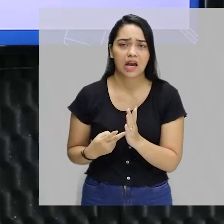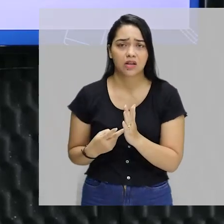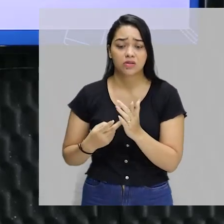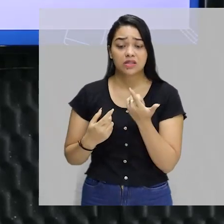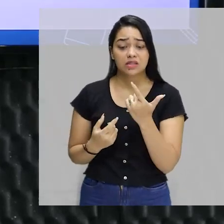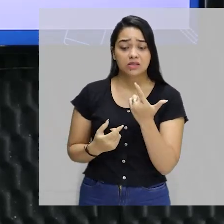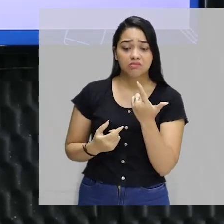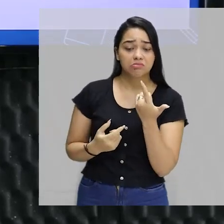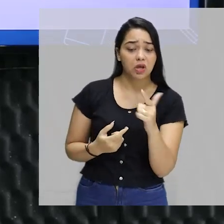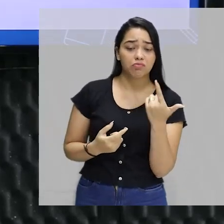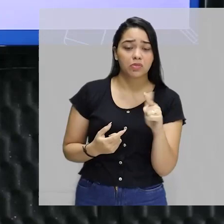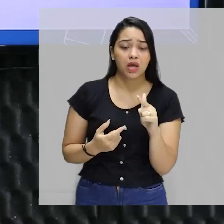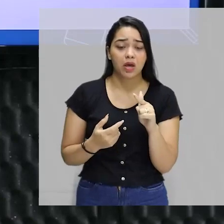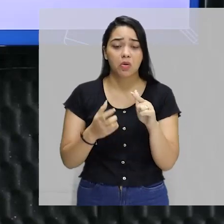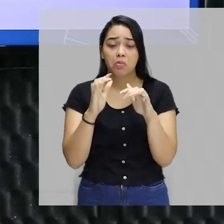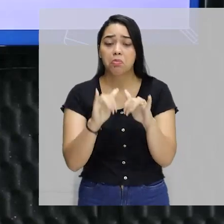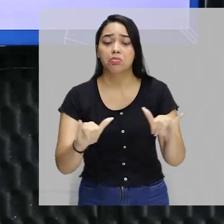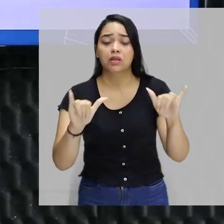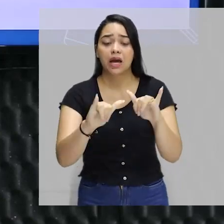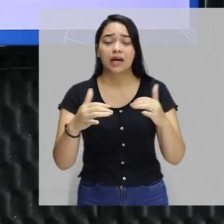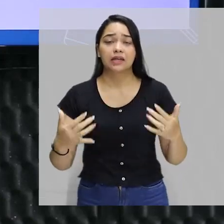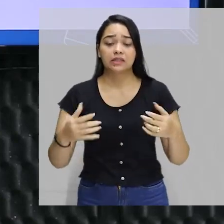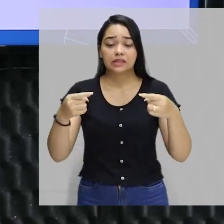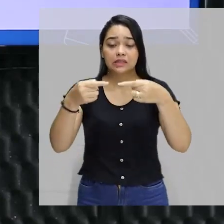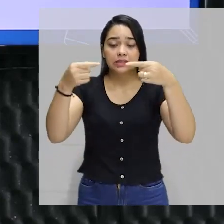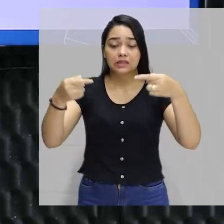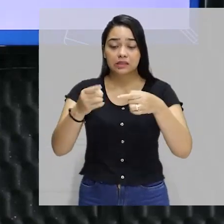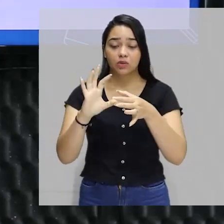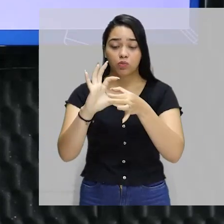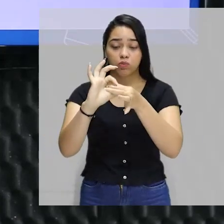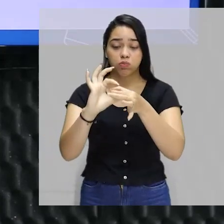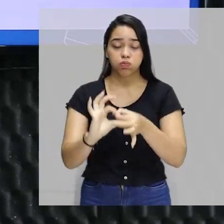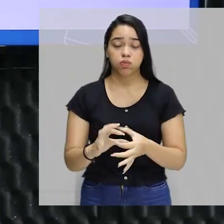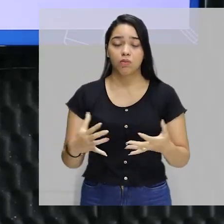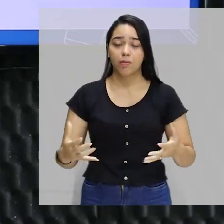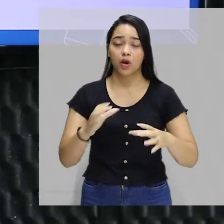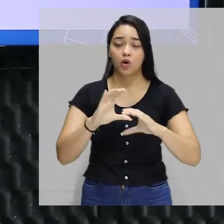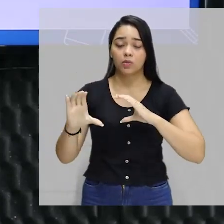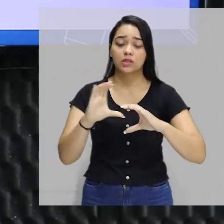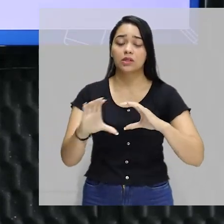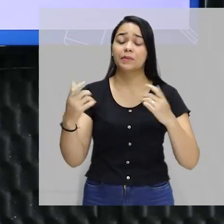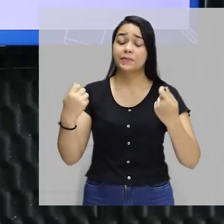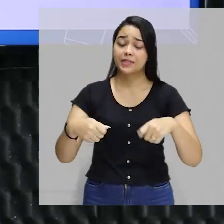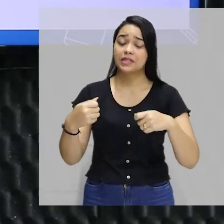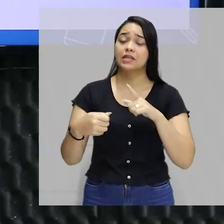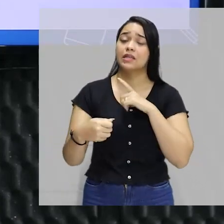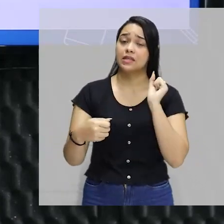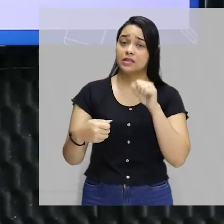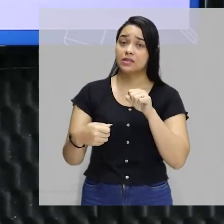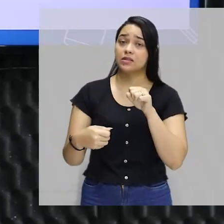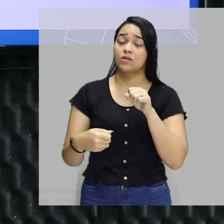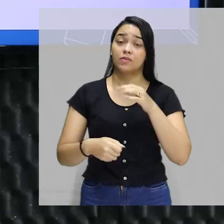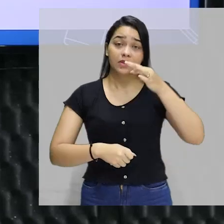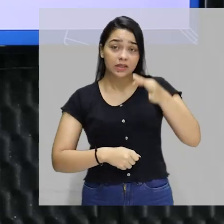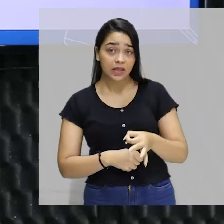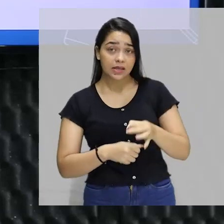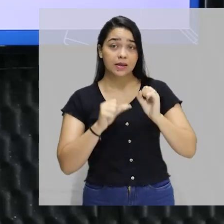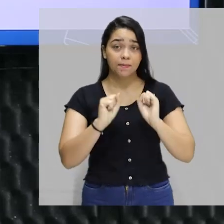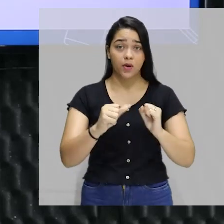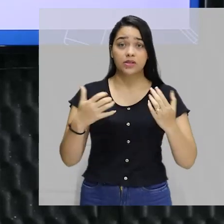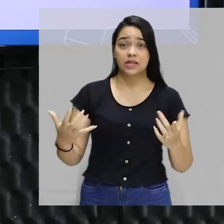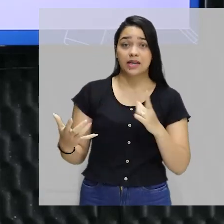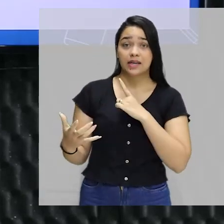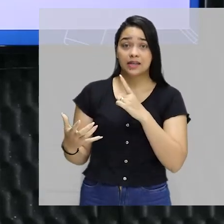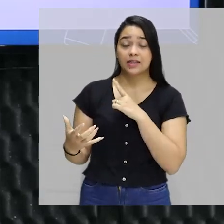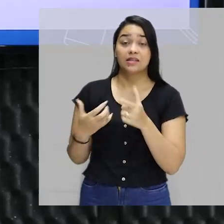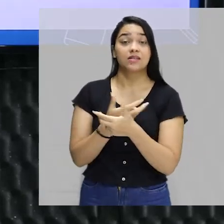uma mensagem. Se através daquele texto não estabelecemos uma comunicação. É necessário que ele tenha uma eficácia para que possa